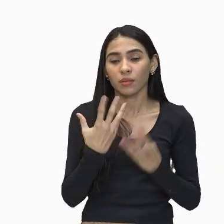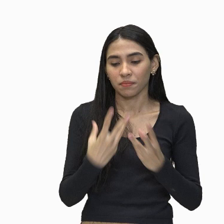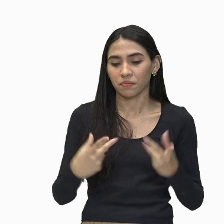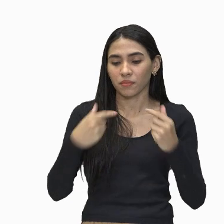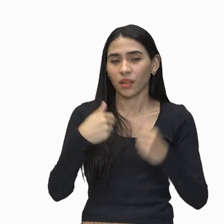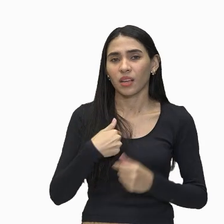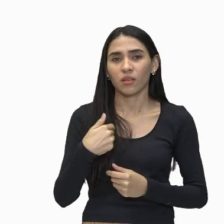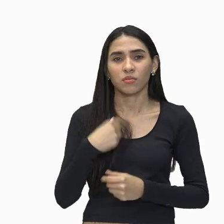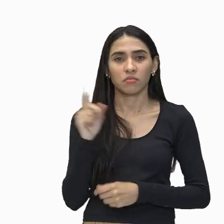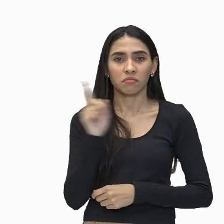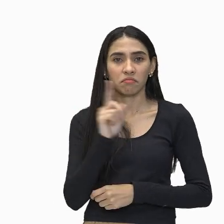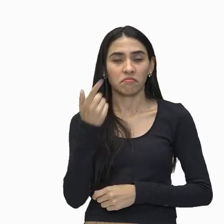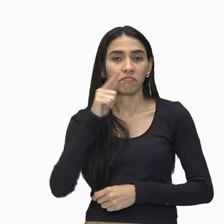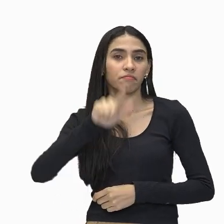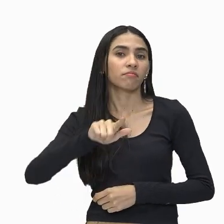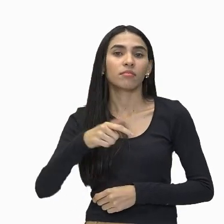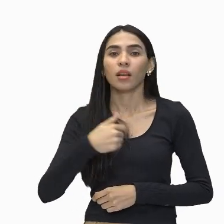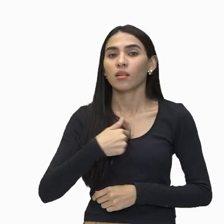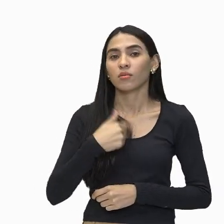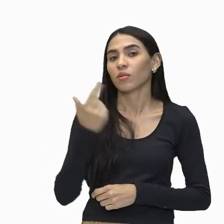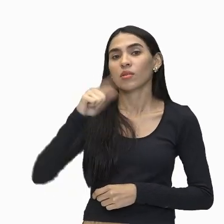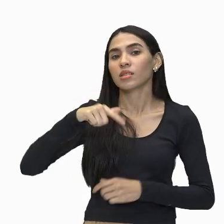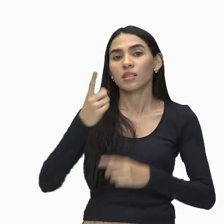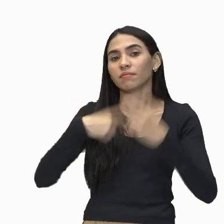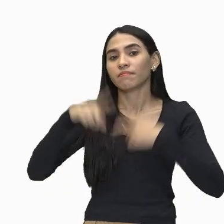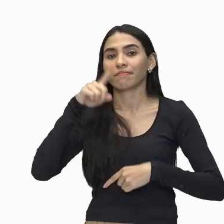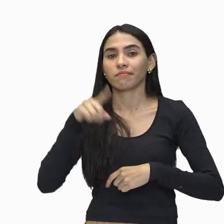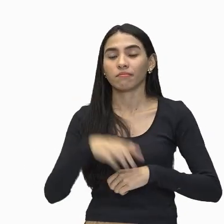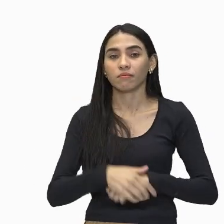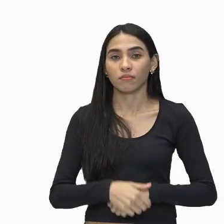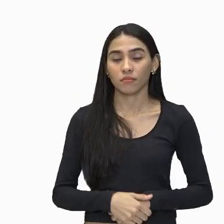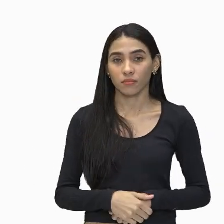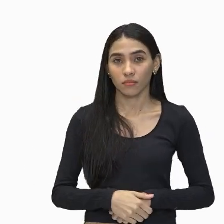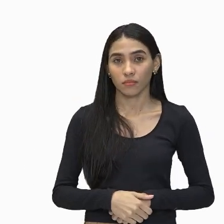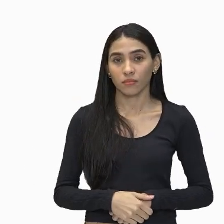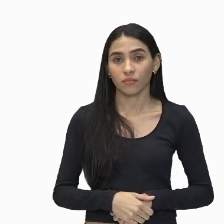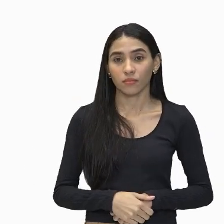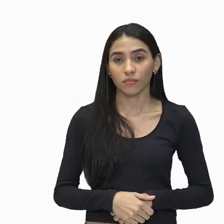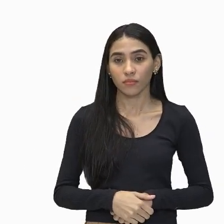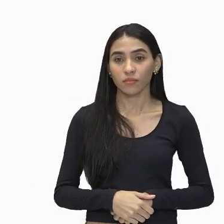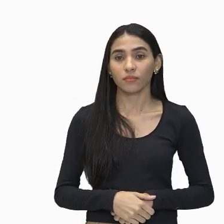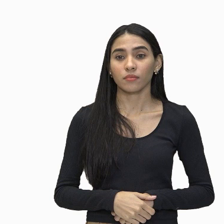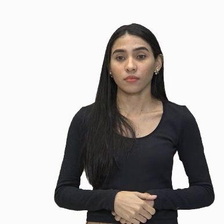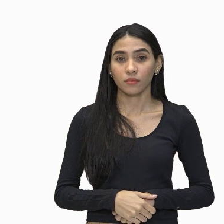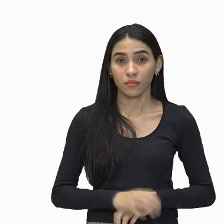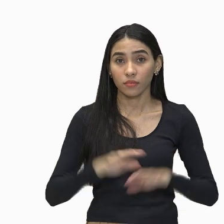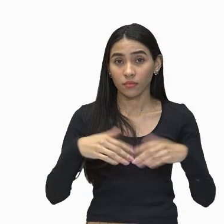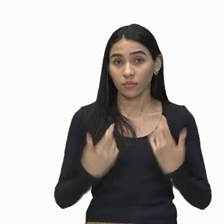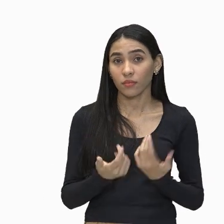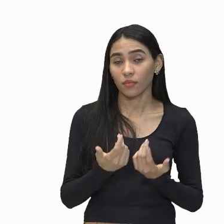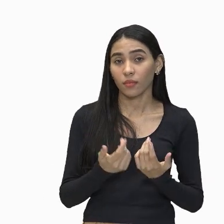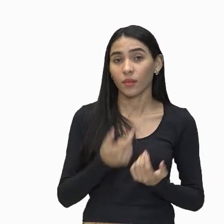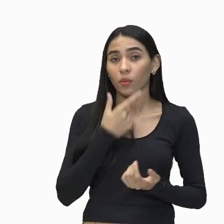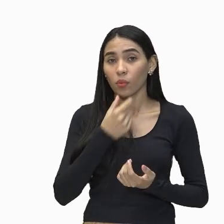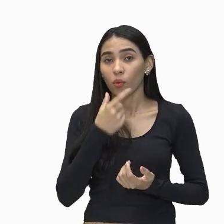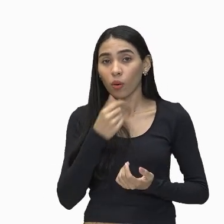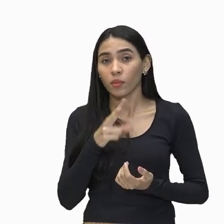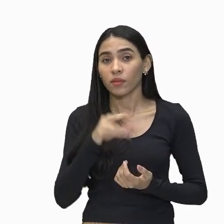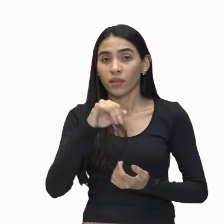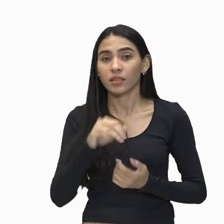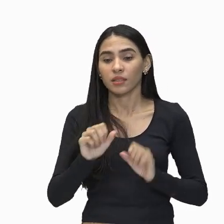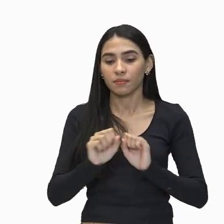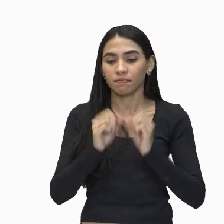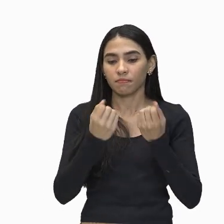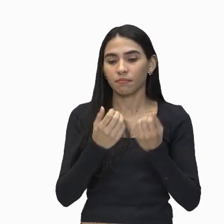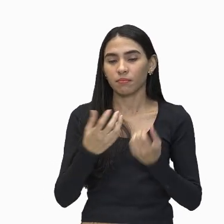vou conseguir, eu não vou superar esses obstáculos, não é? Então, esse homem comum vai ser